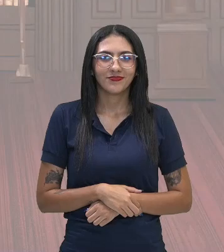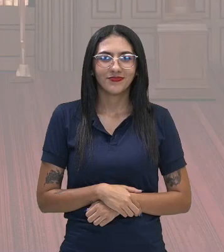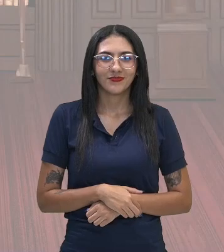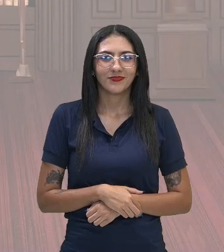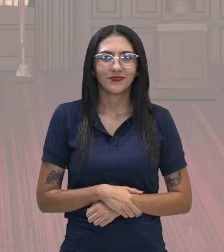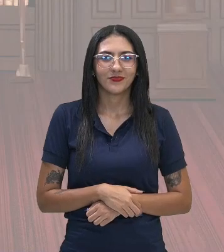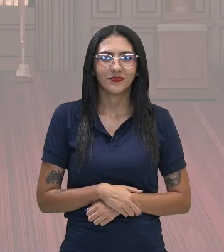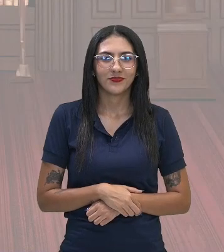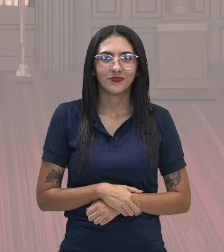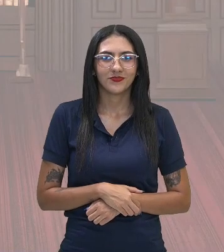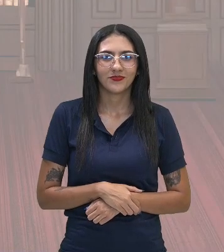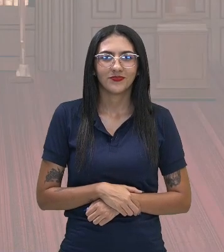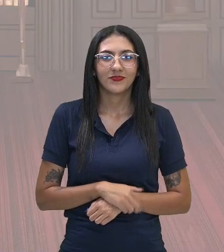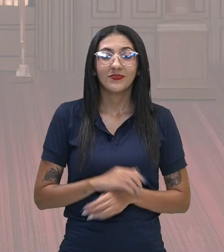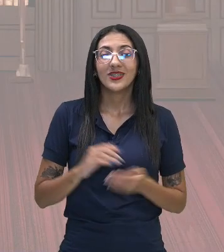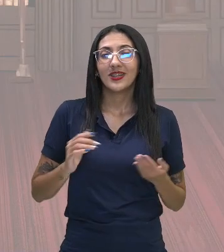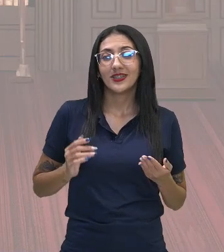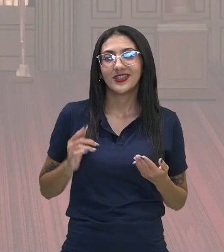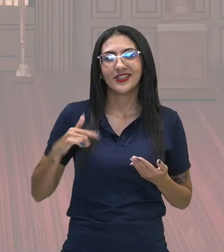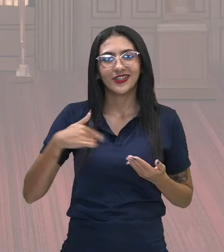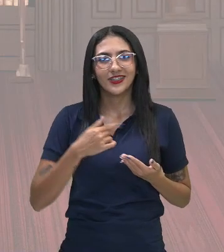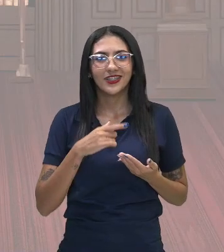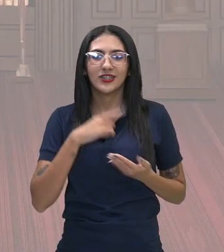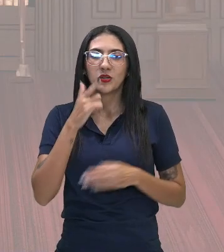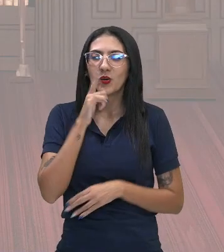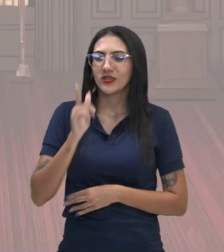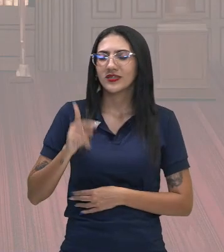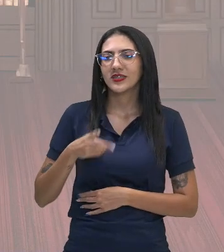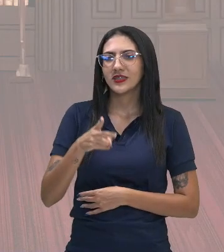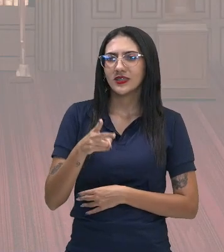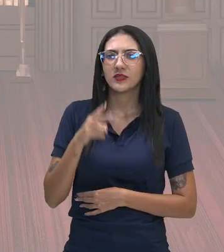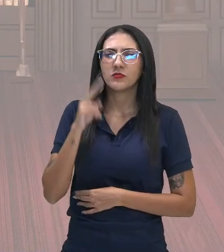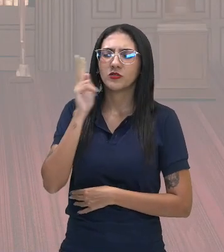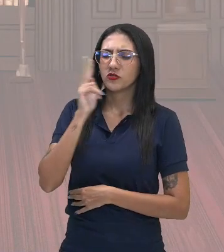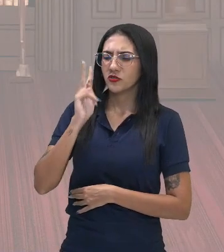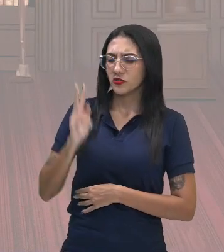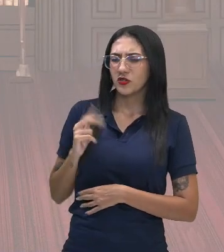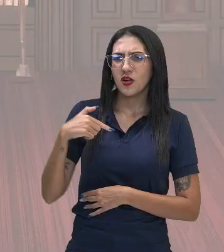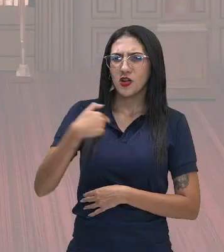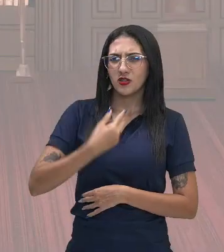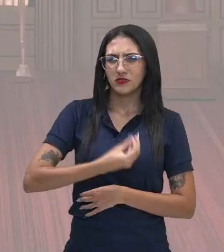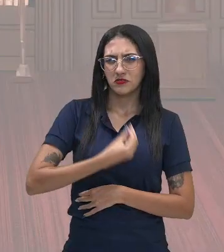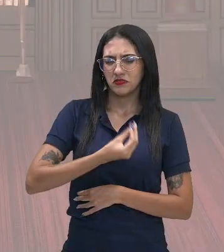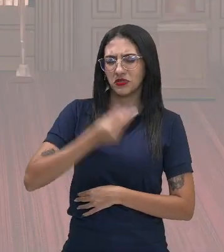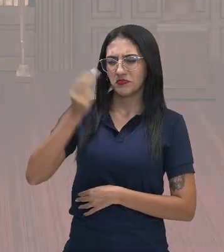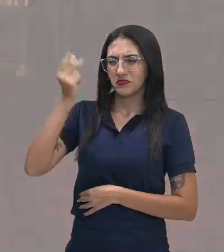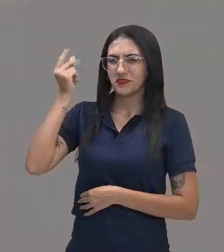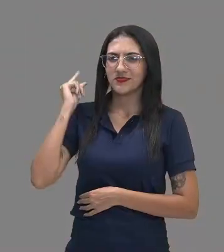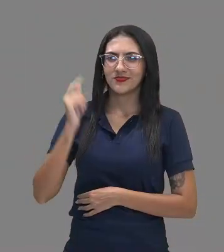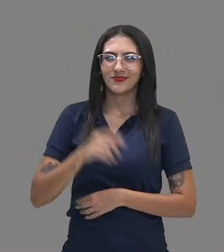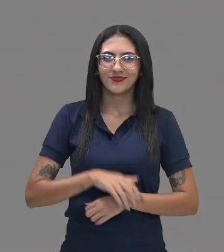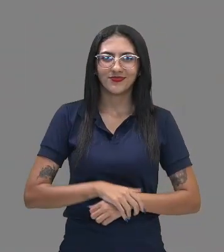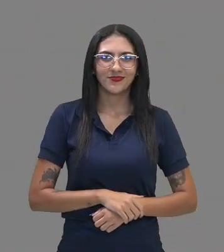E é assim que mantemos viva a sabedoria dos nossos antepassados.